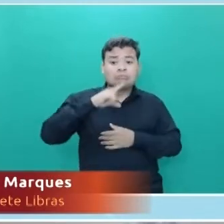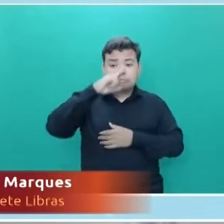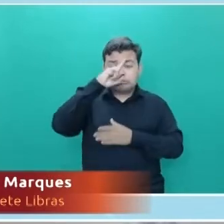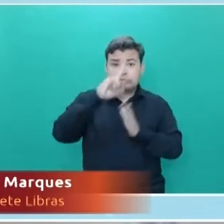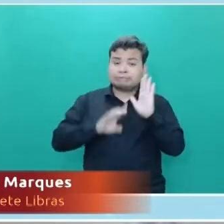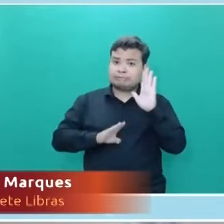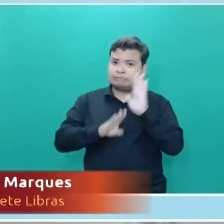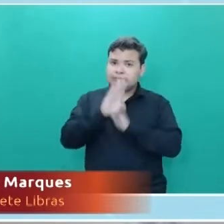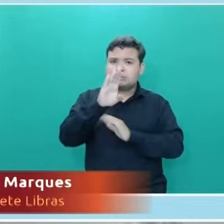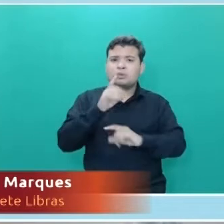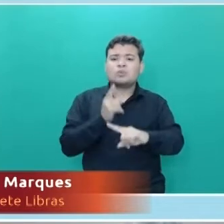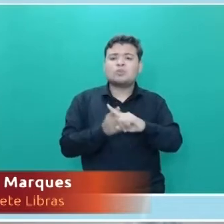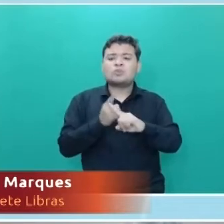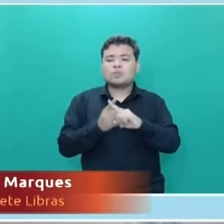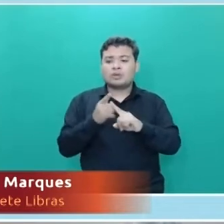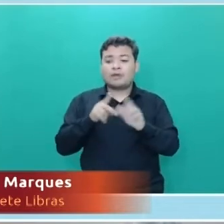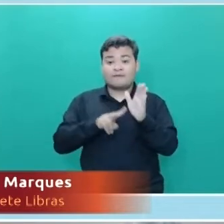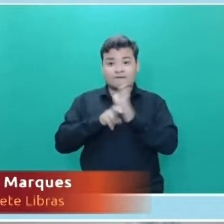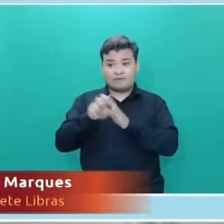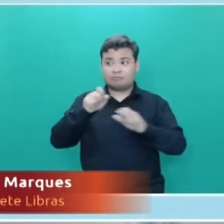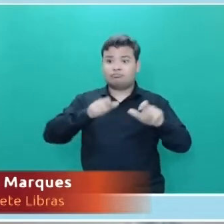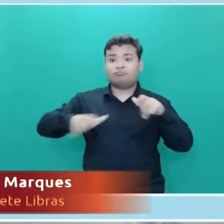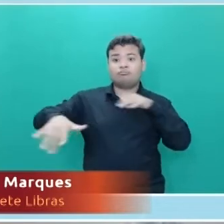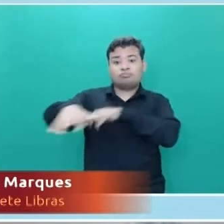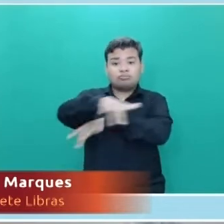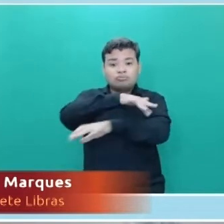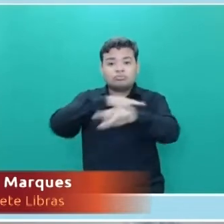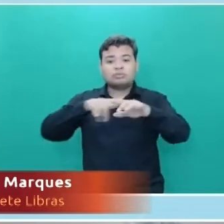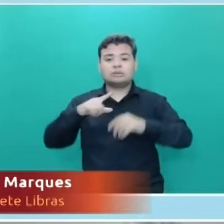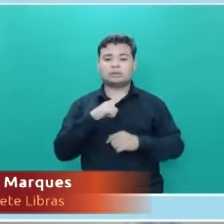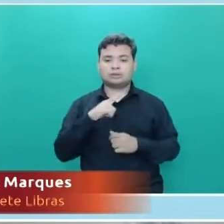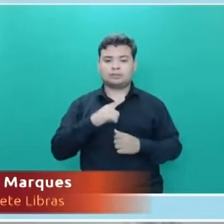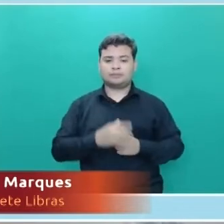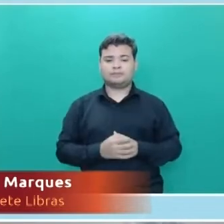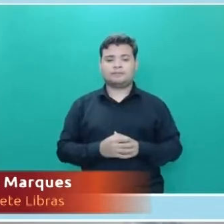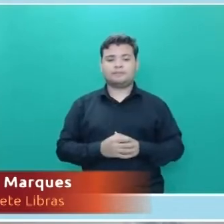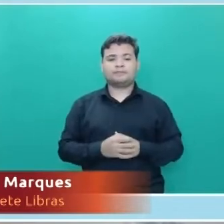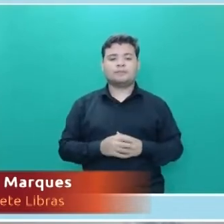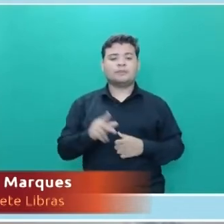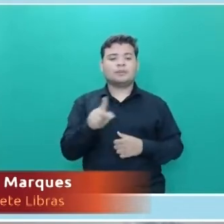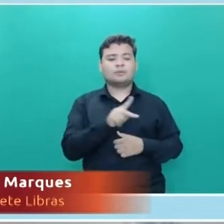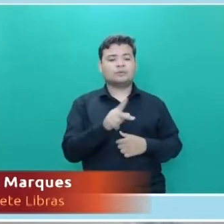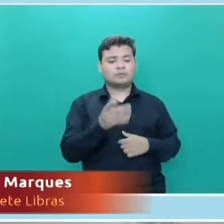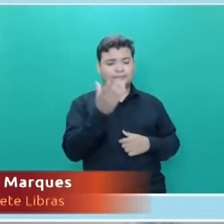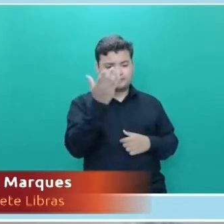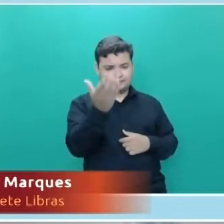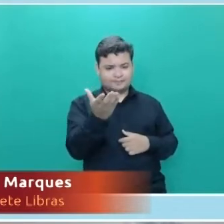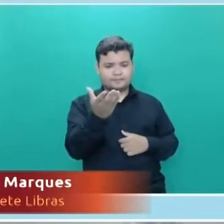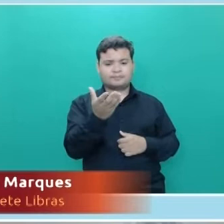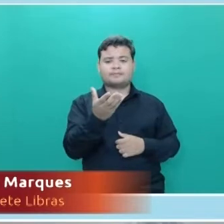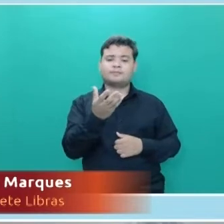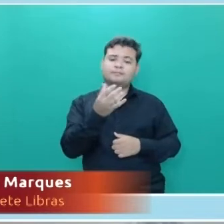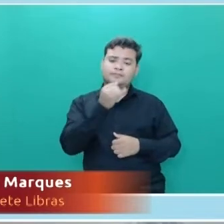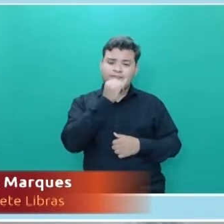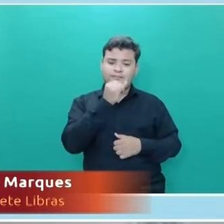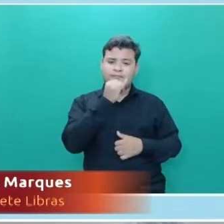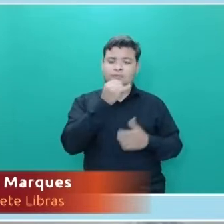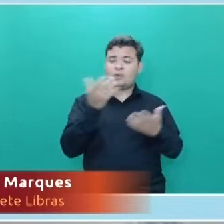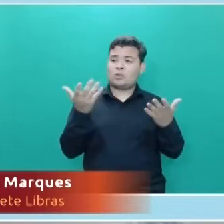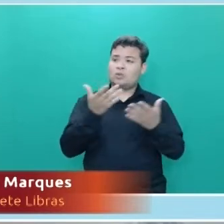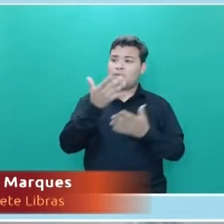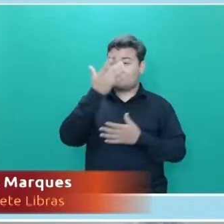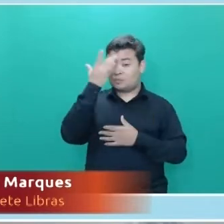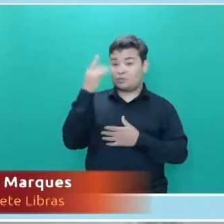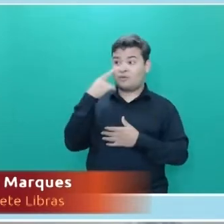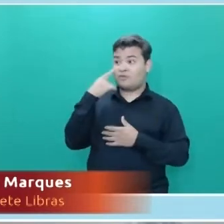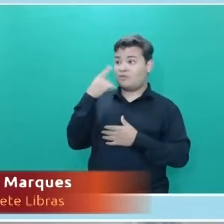está no meio ambiente. Professora, então, para a gente deixar até claro para as pessoas que veem muitas notícias dizendo que o vírus,